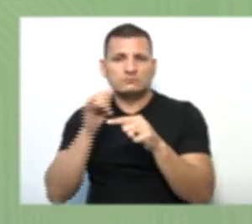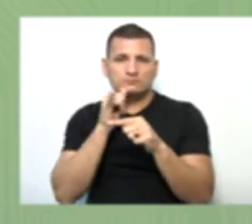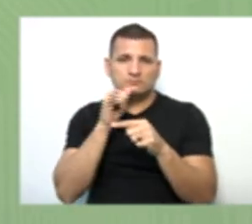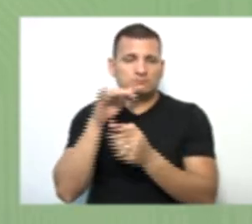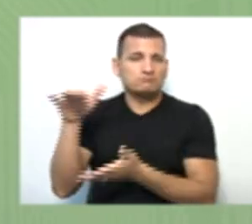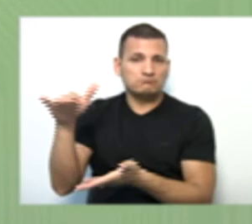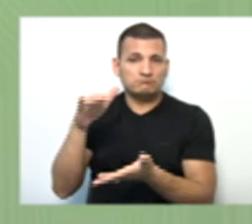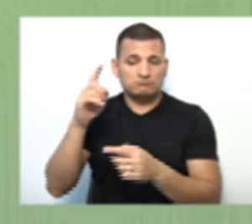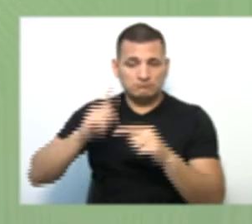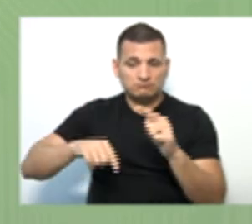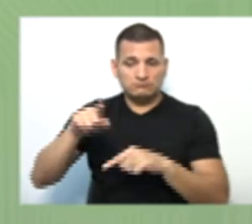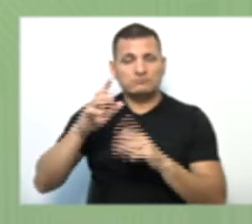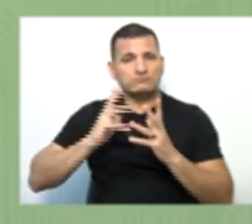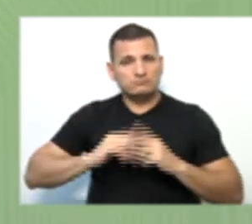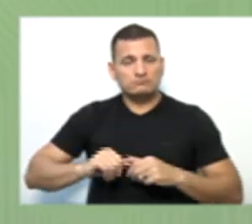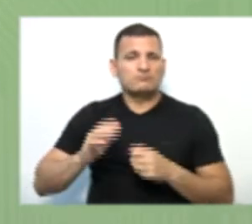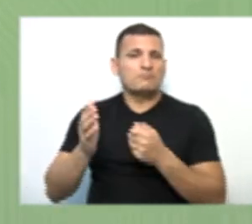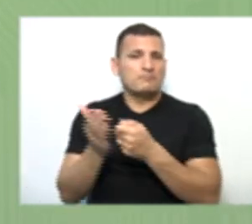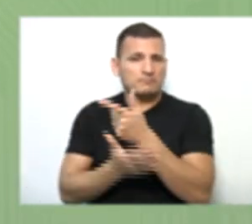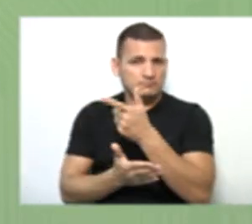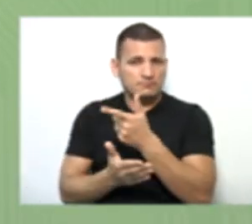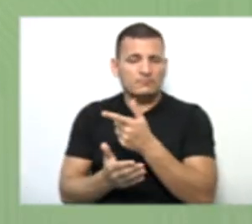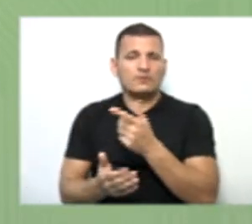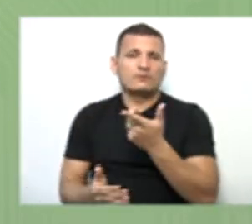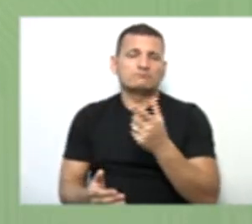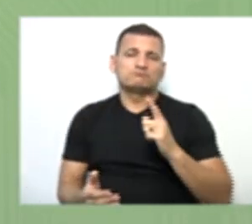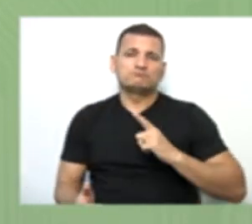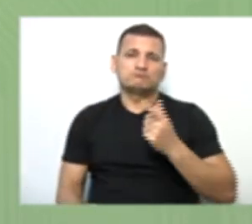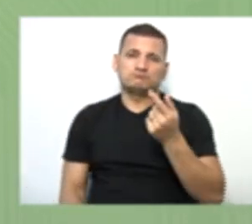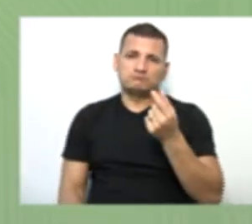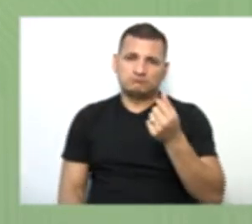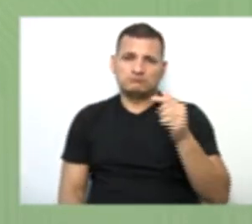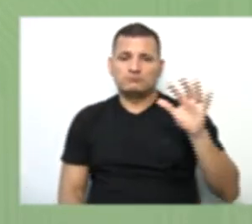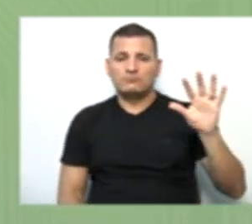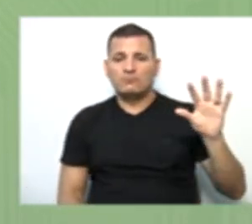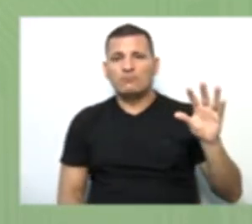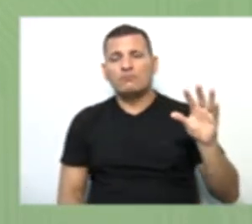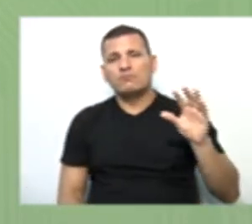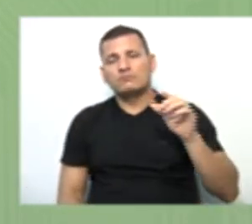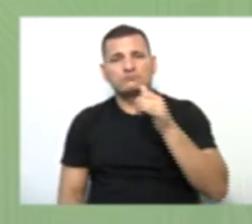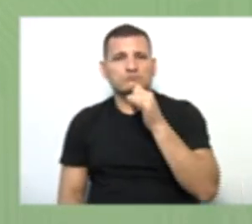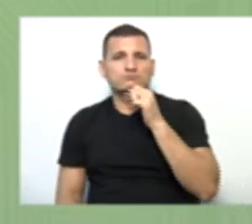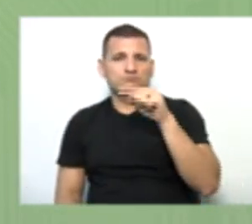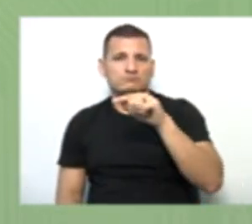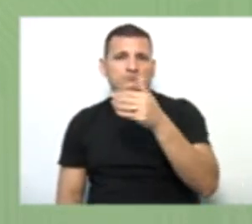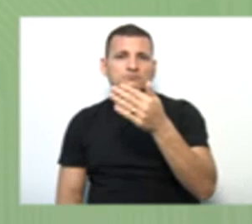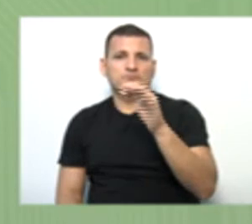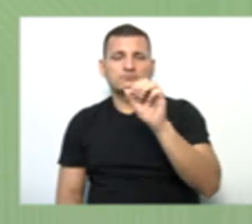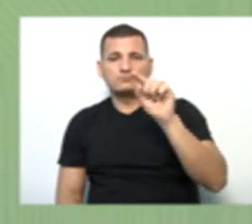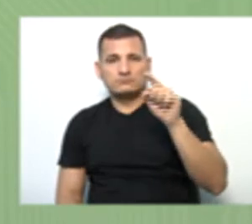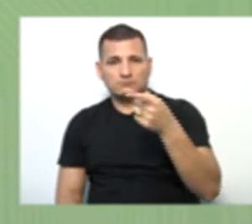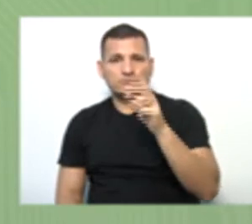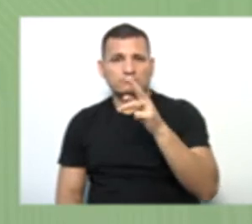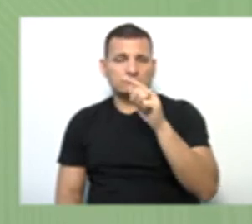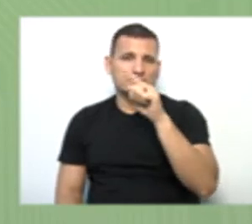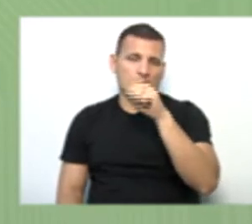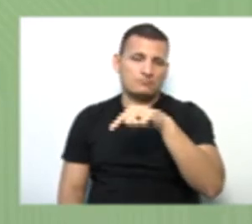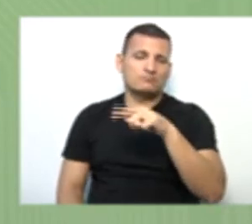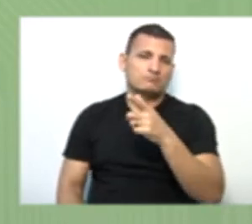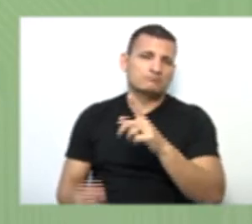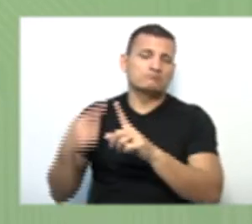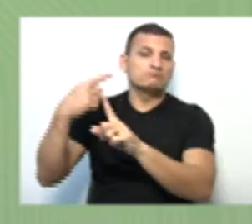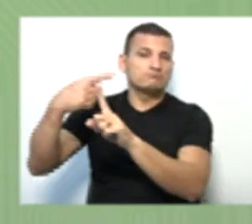limpeza em dinheiro, saiu o recurso. Então, aqui um exemplo, esses R$10.000 é um crédito na conta